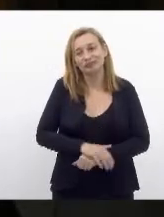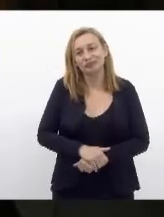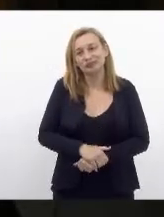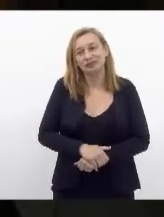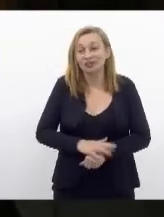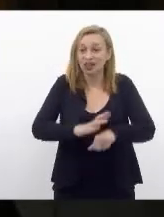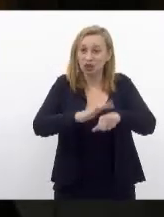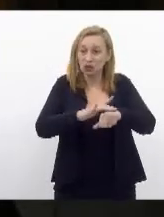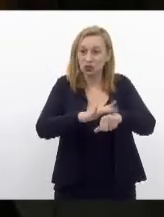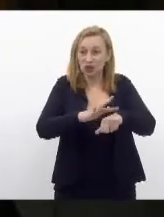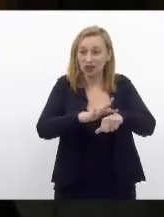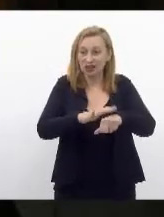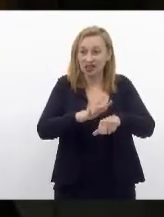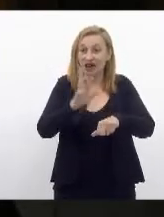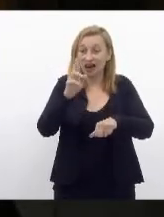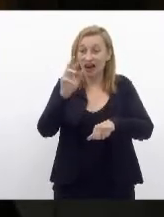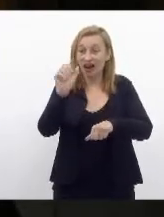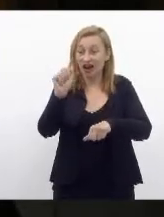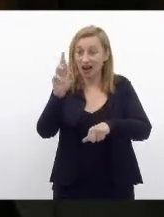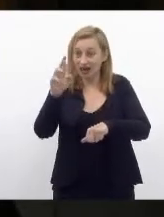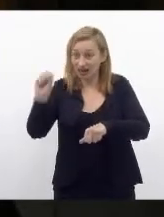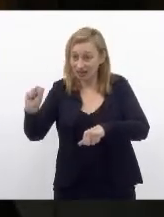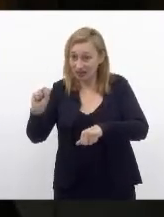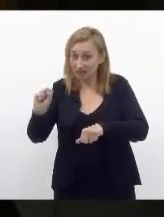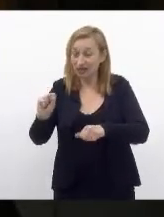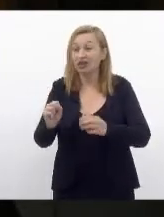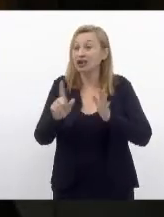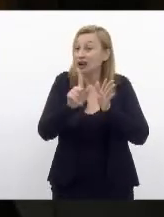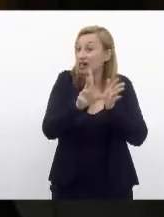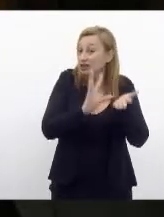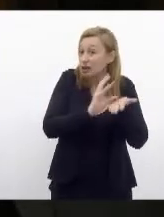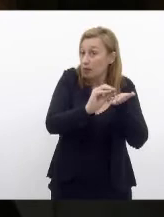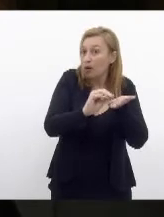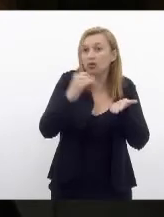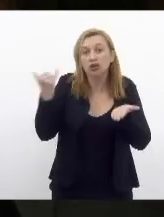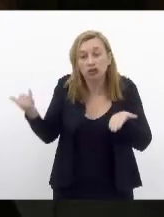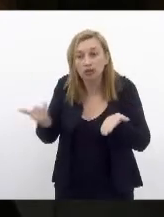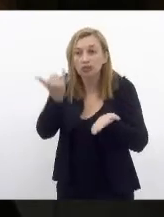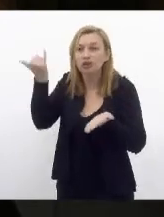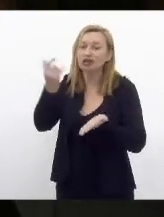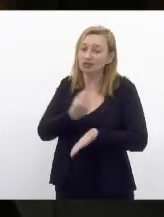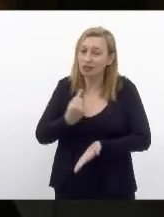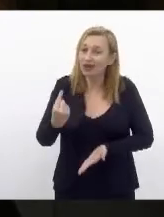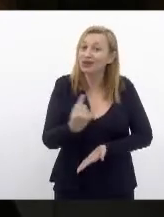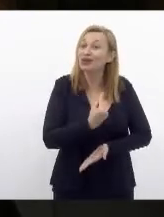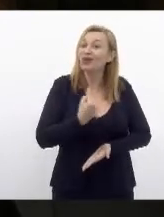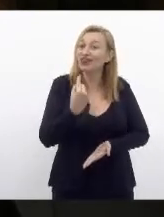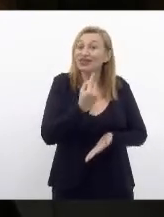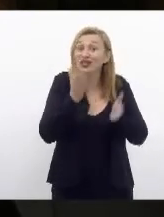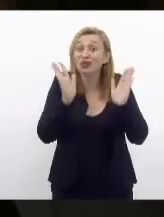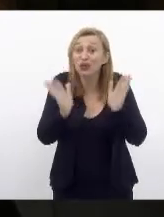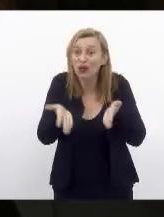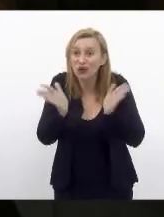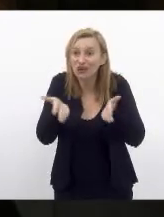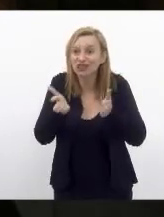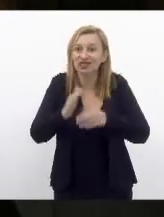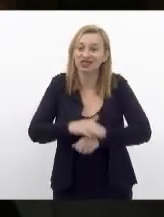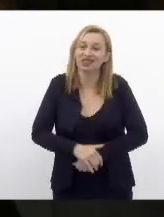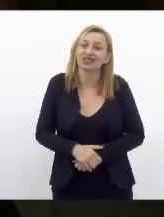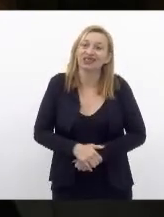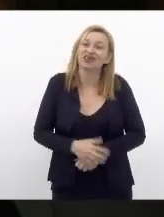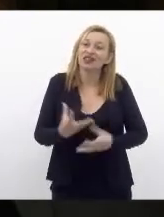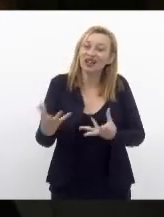às doenças raras, essa pauta tão importante para a gente, e hoje eu